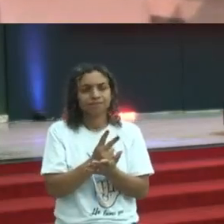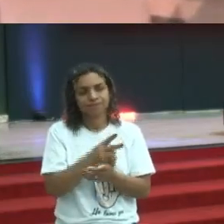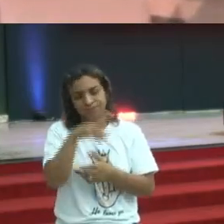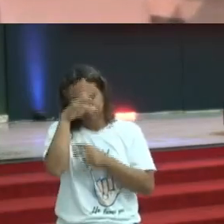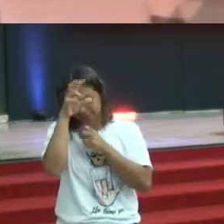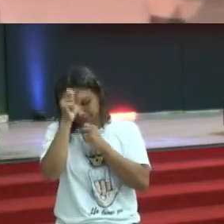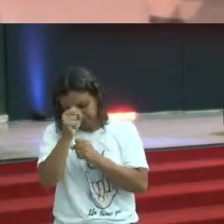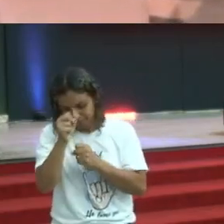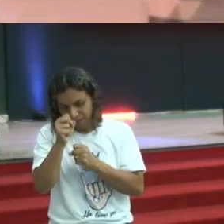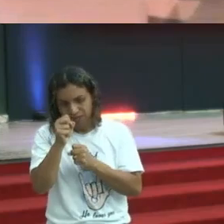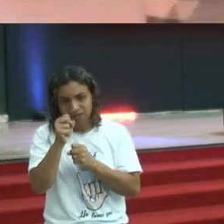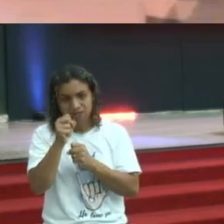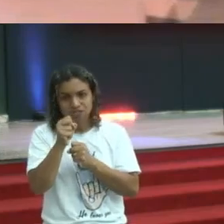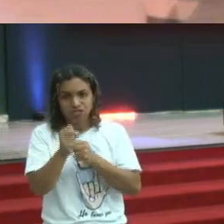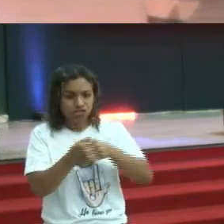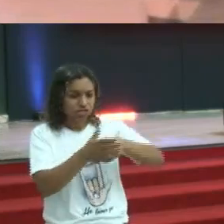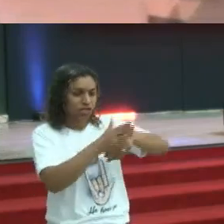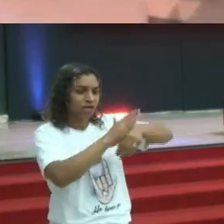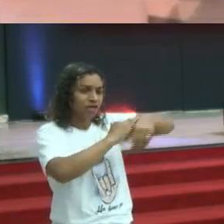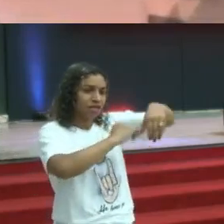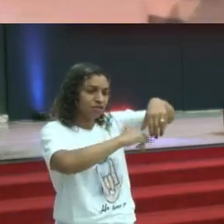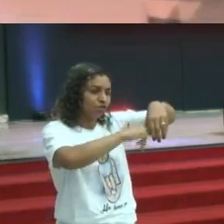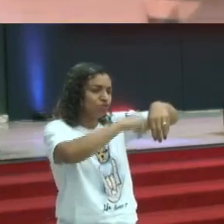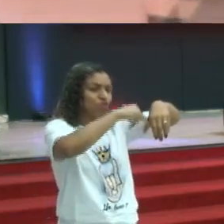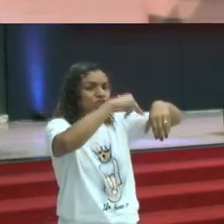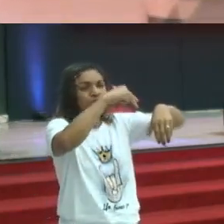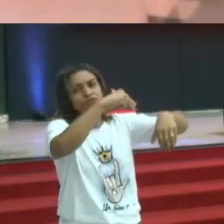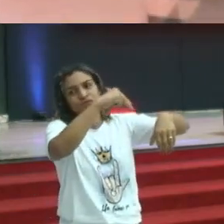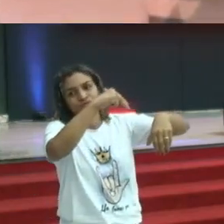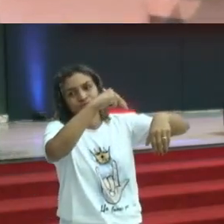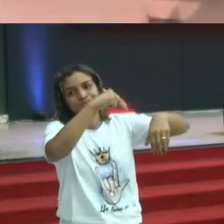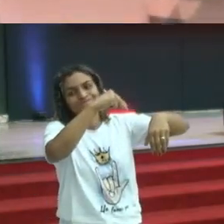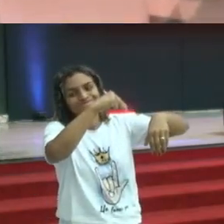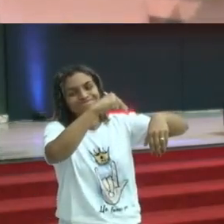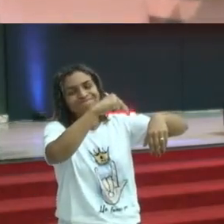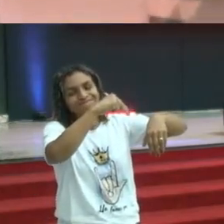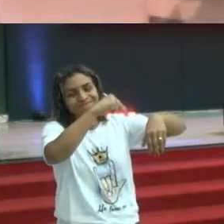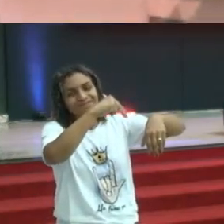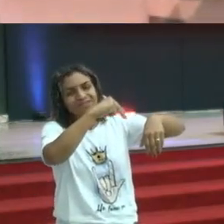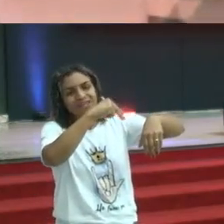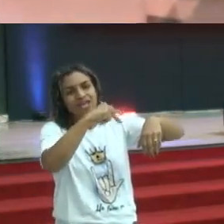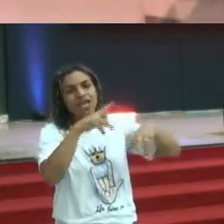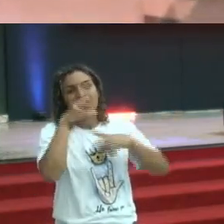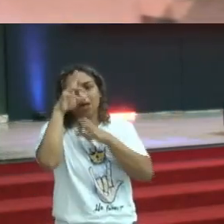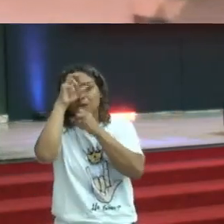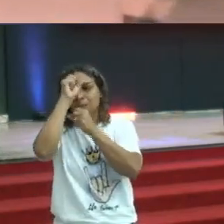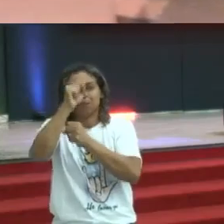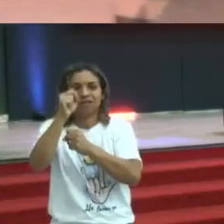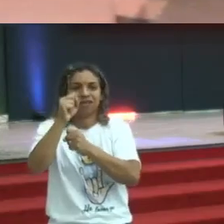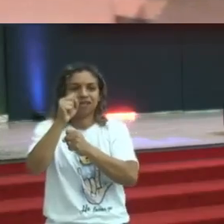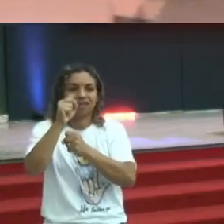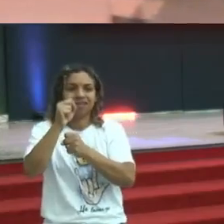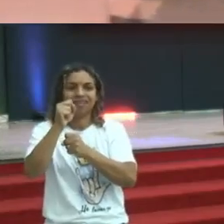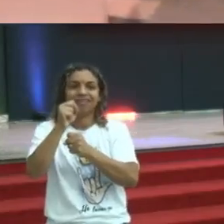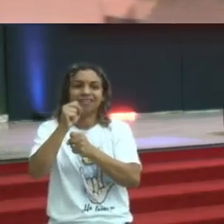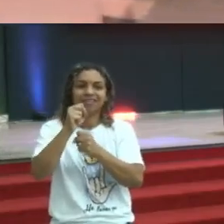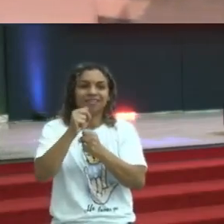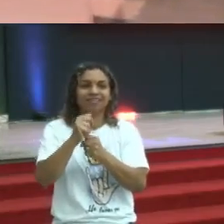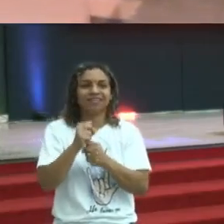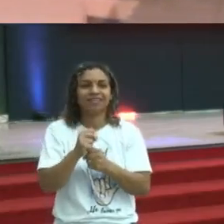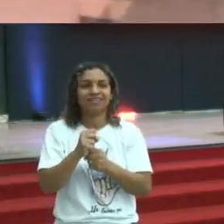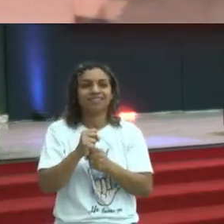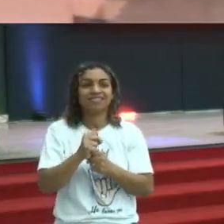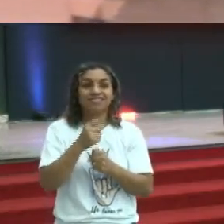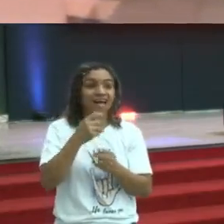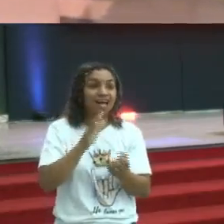poder que ressuscitou Jesus do túmulo é o poder que está à